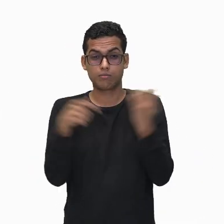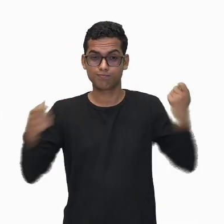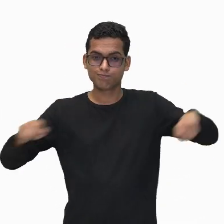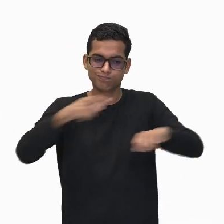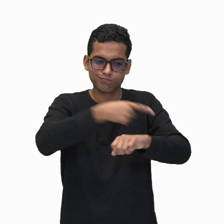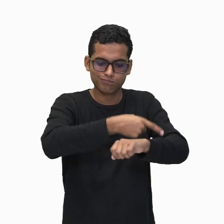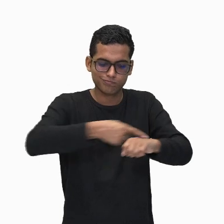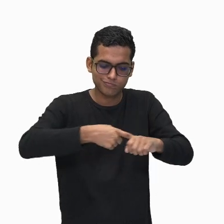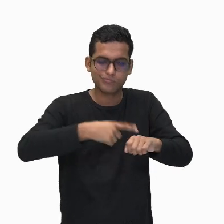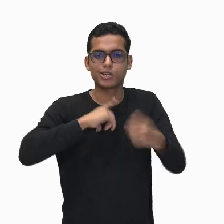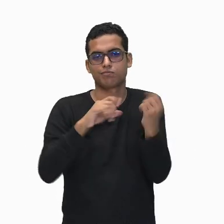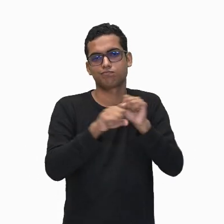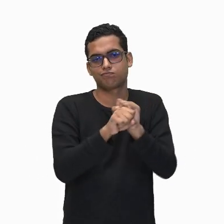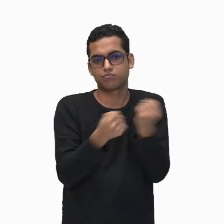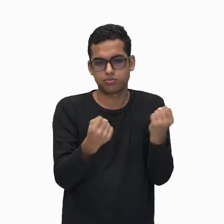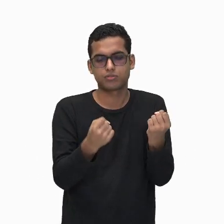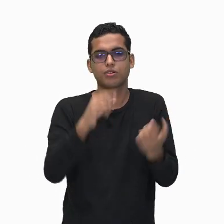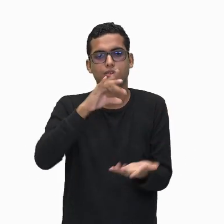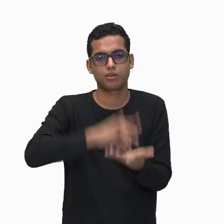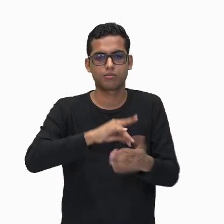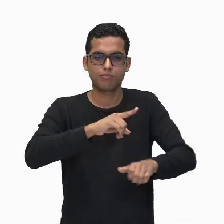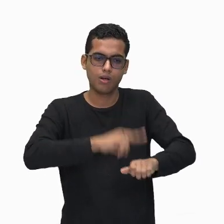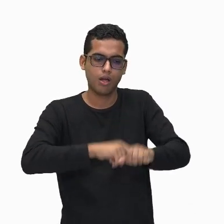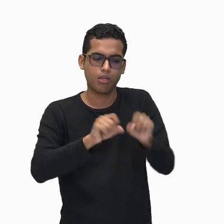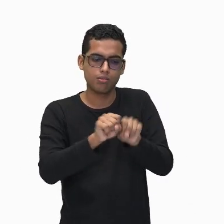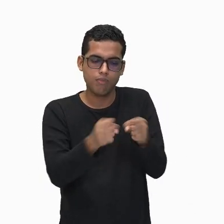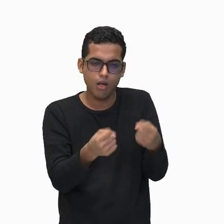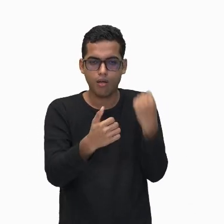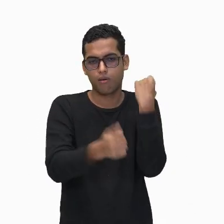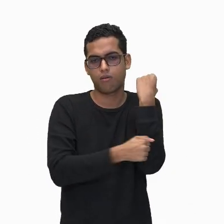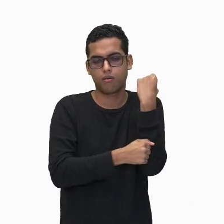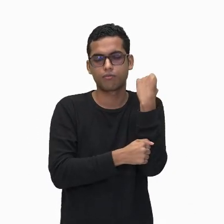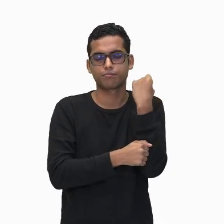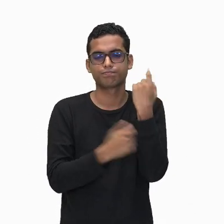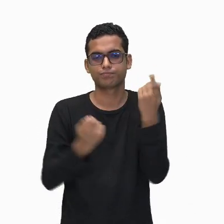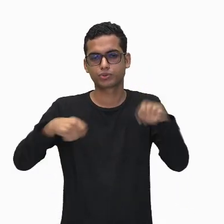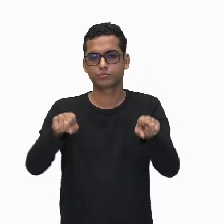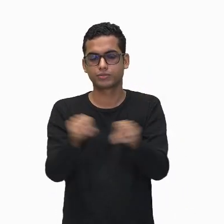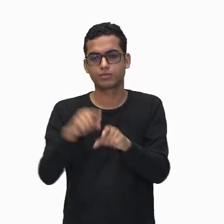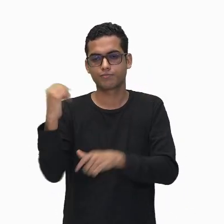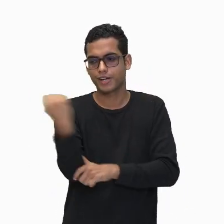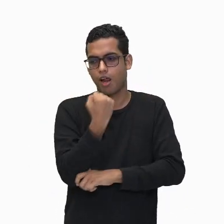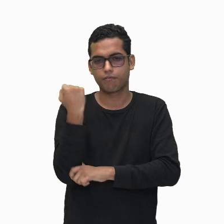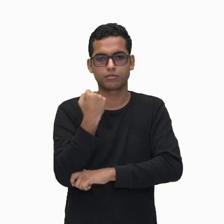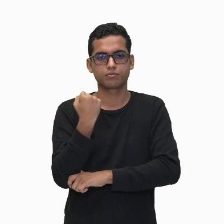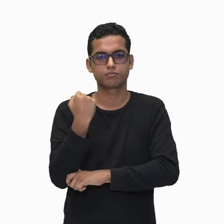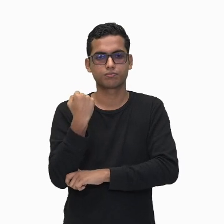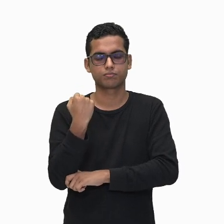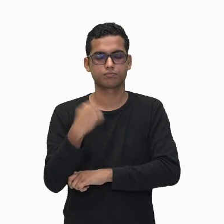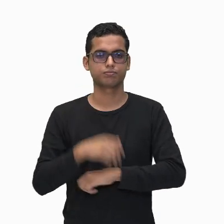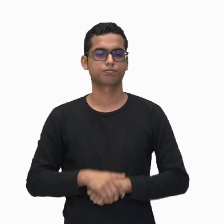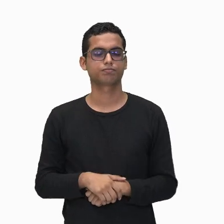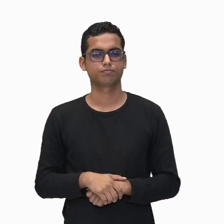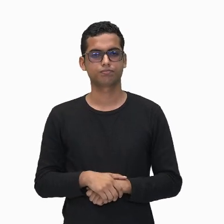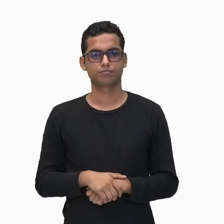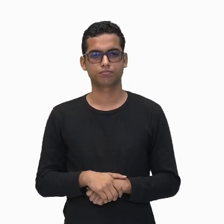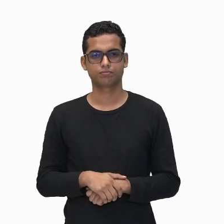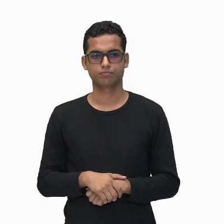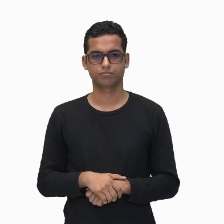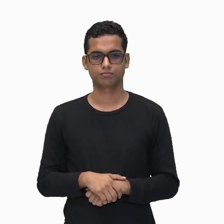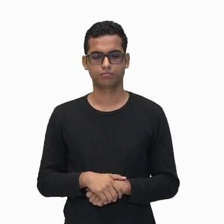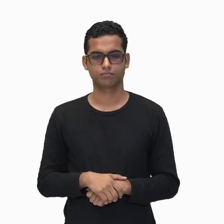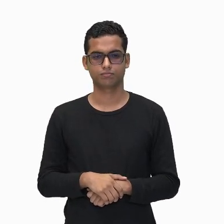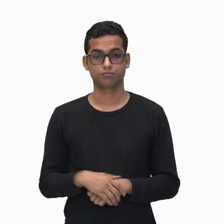foi, né, que sofreu essa queda, esse baque, ok? Então, como os sintomas ali